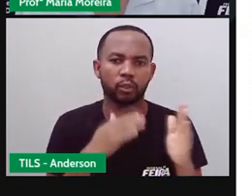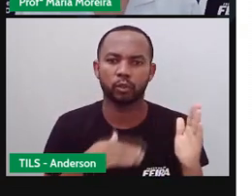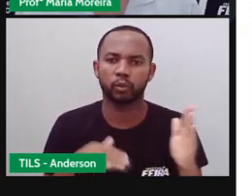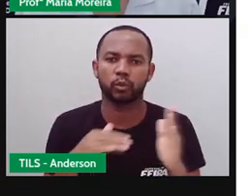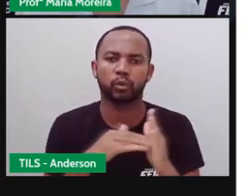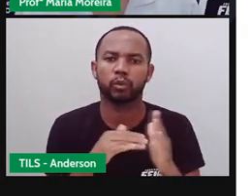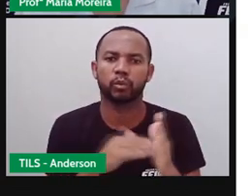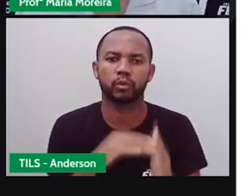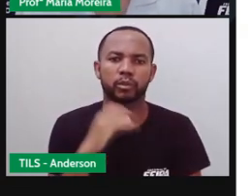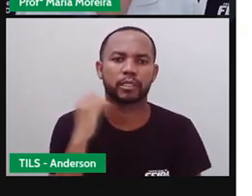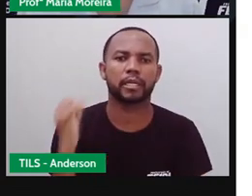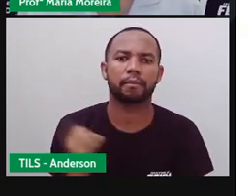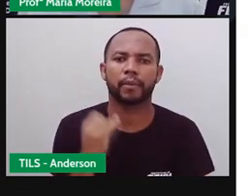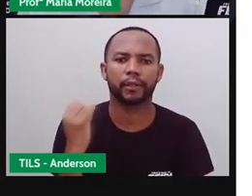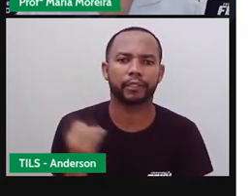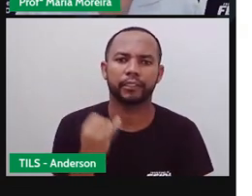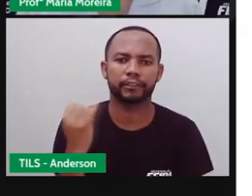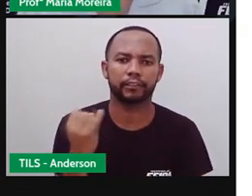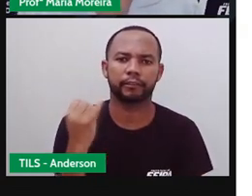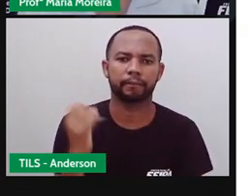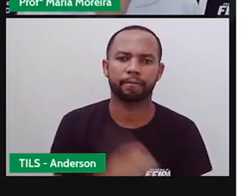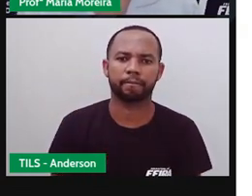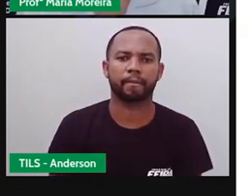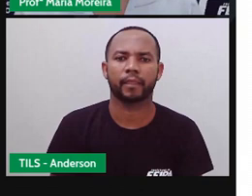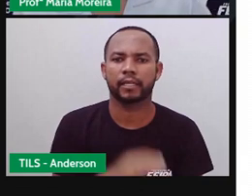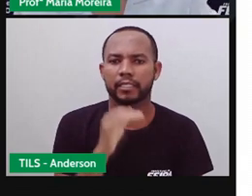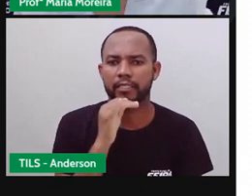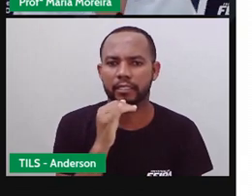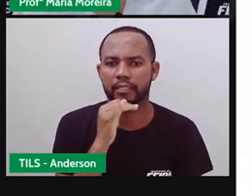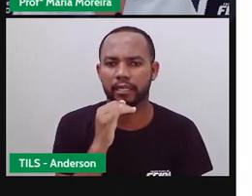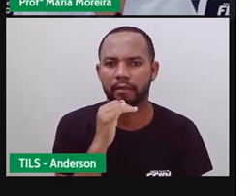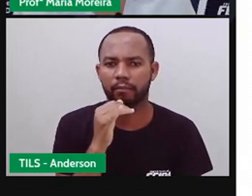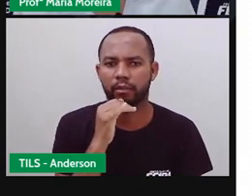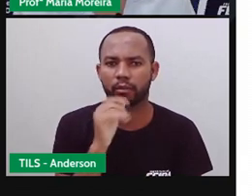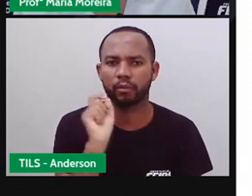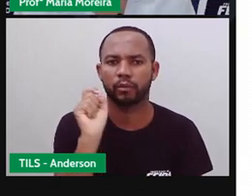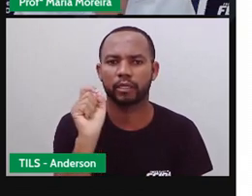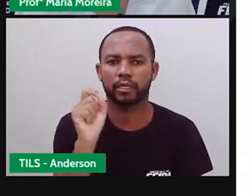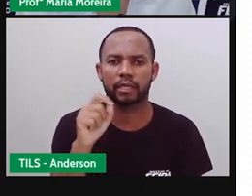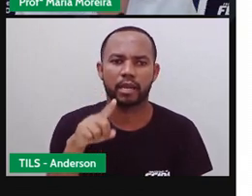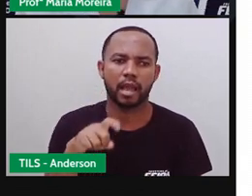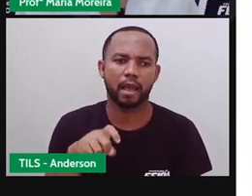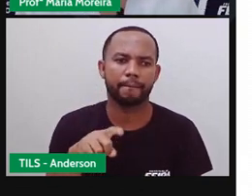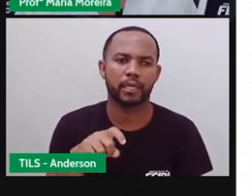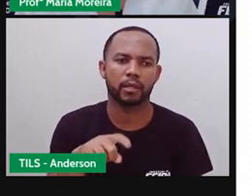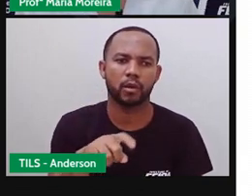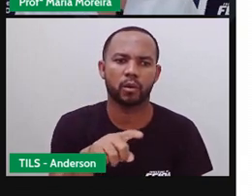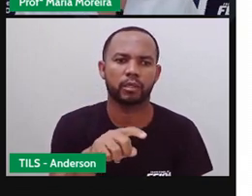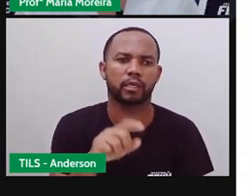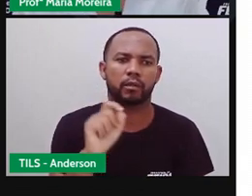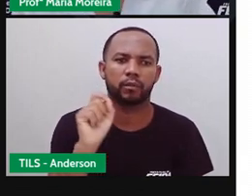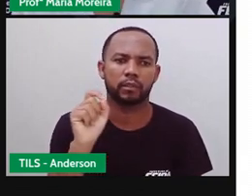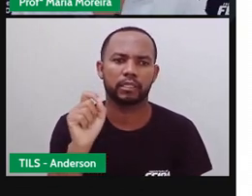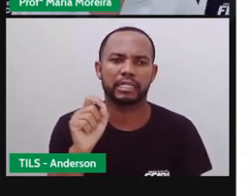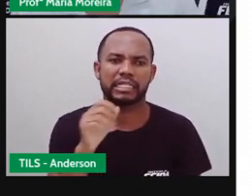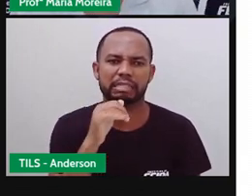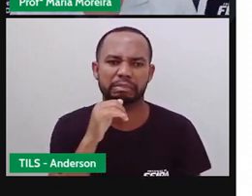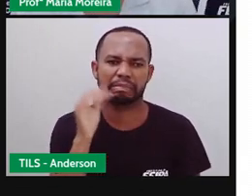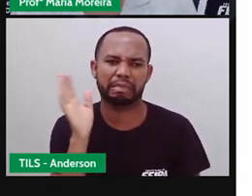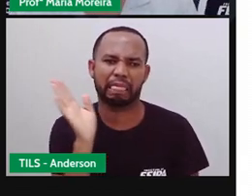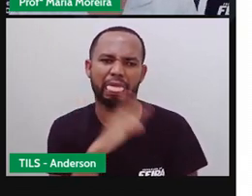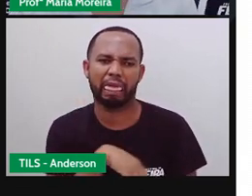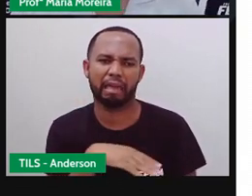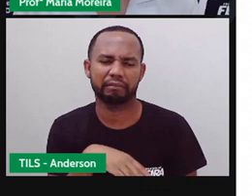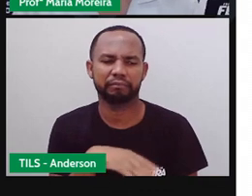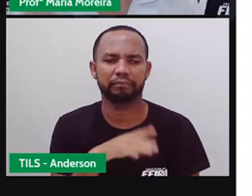são o que em Pó tantes em um exemplo de isso aí é a minhoca que a gente desconsidera tanto que acham a gente começa a gente não